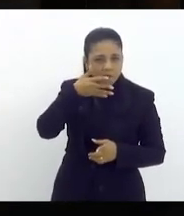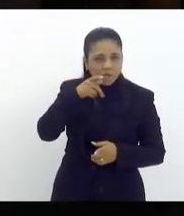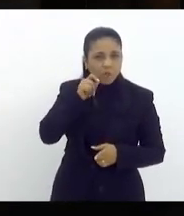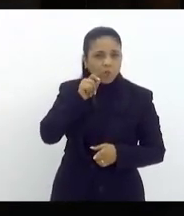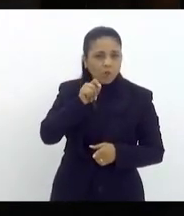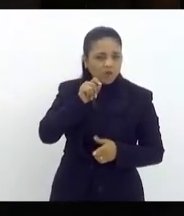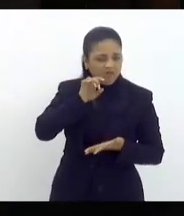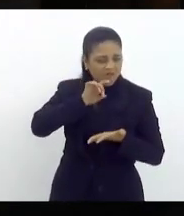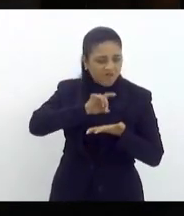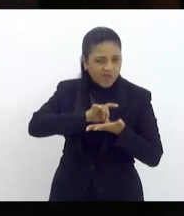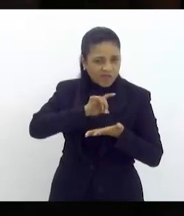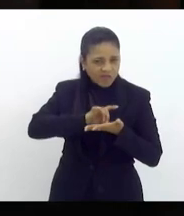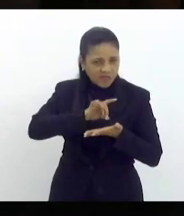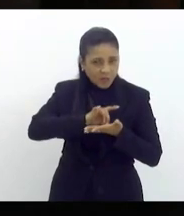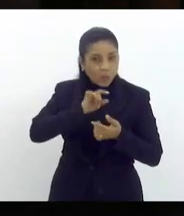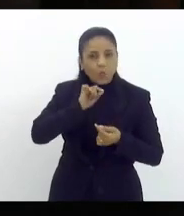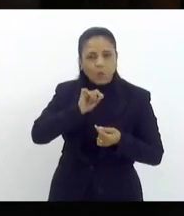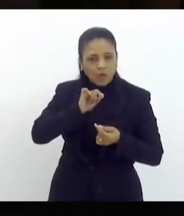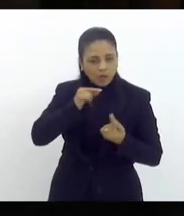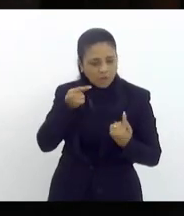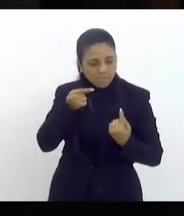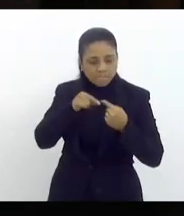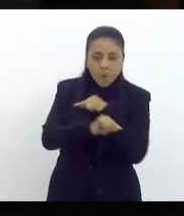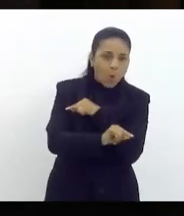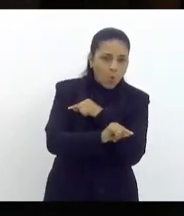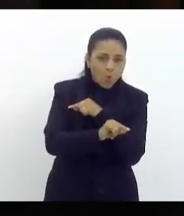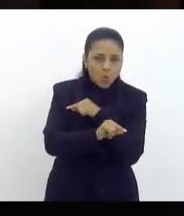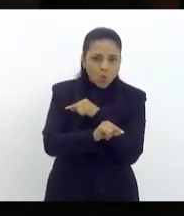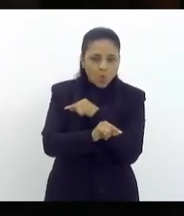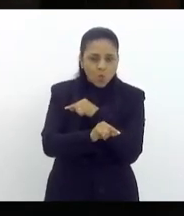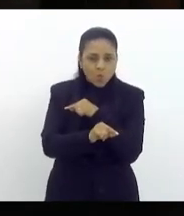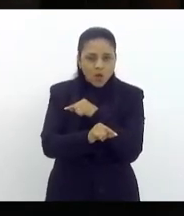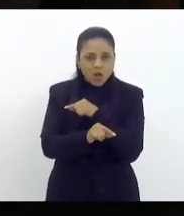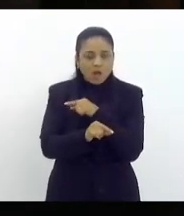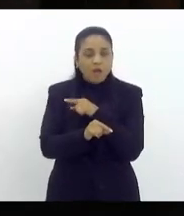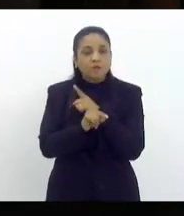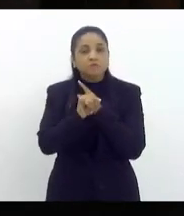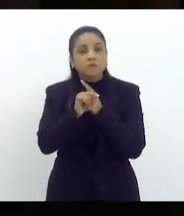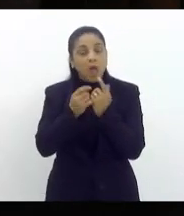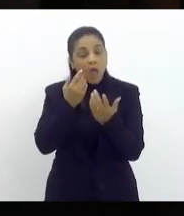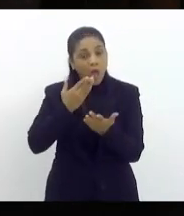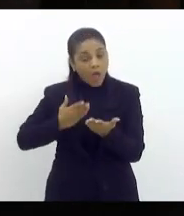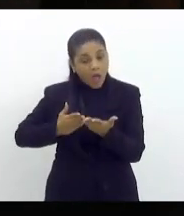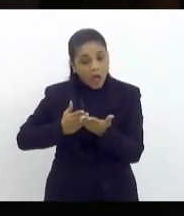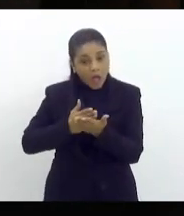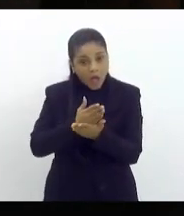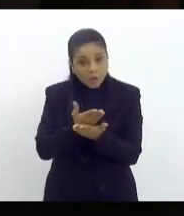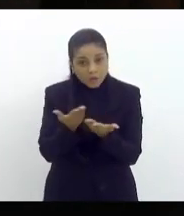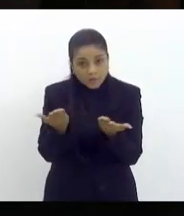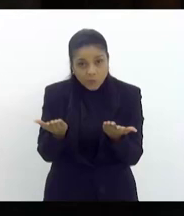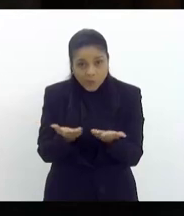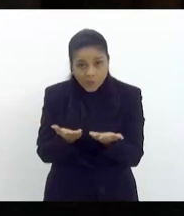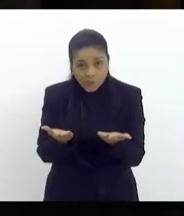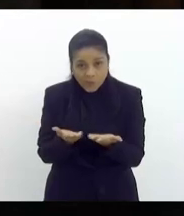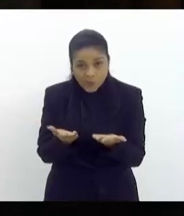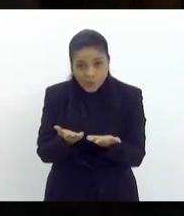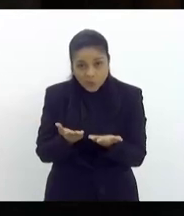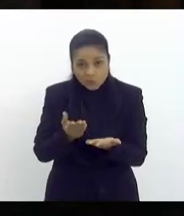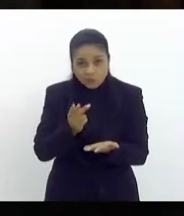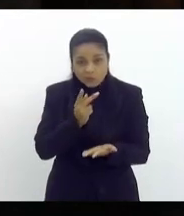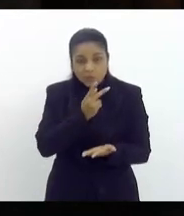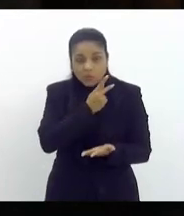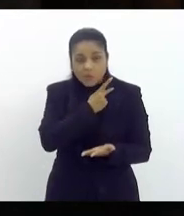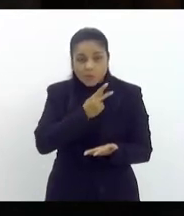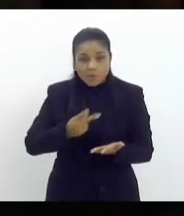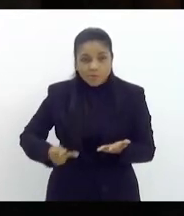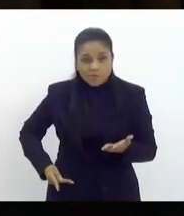incoerência e digo o porquê nós aprovamos neste momento presidente da comissão